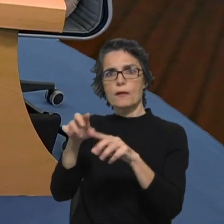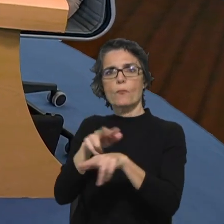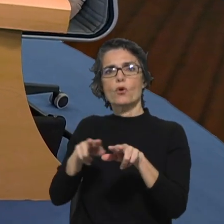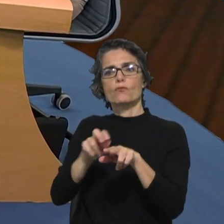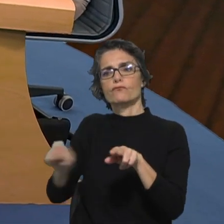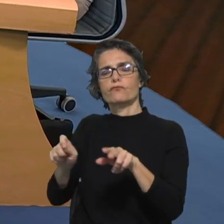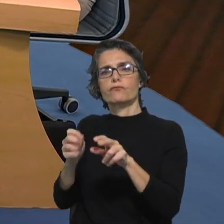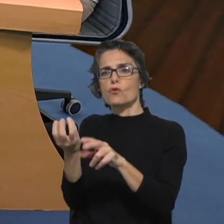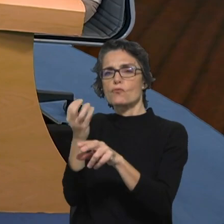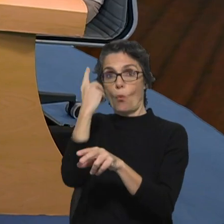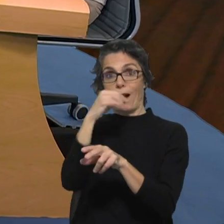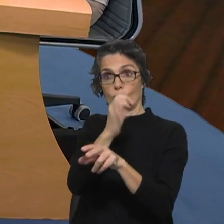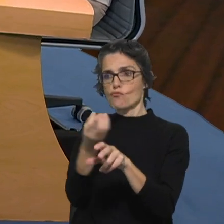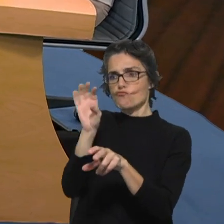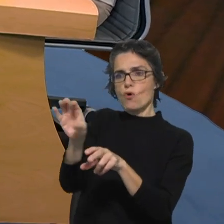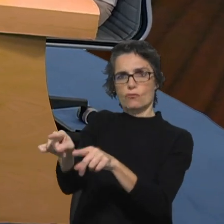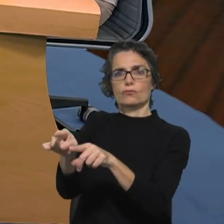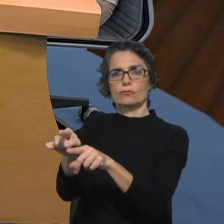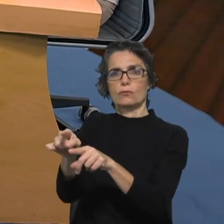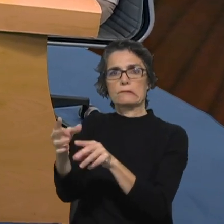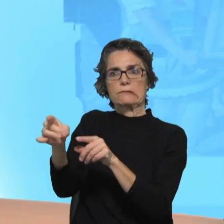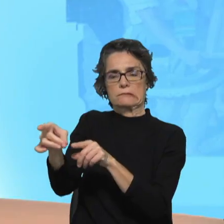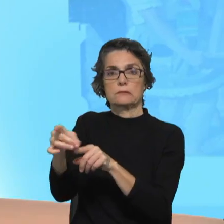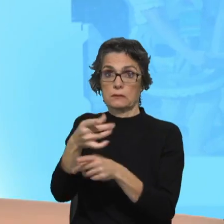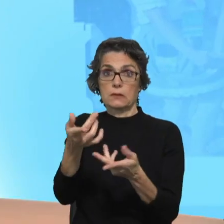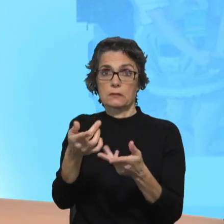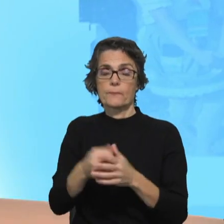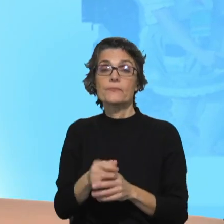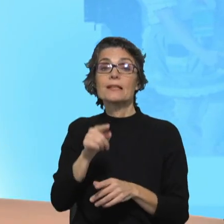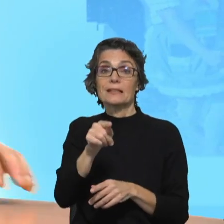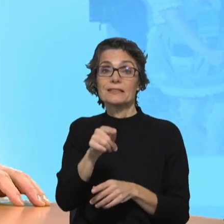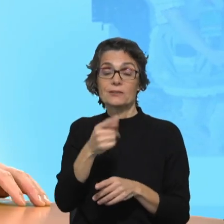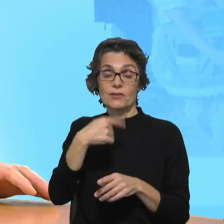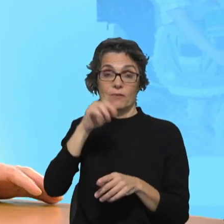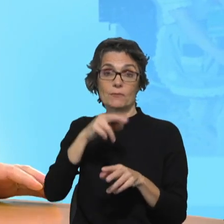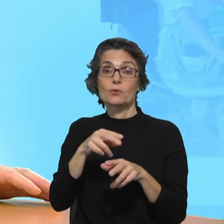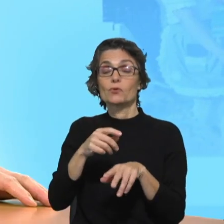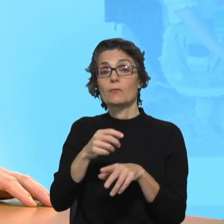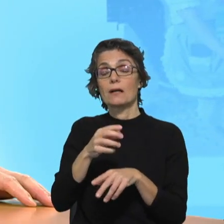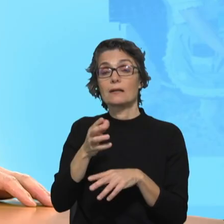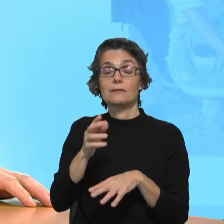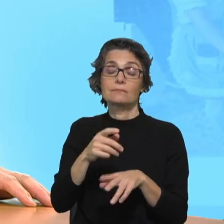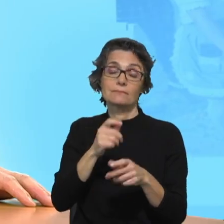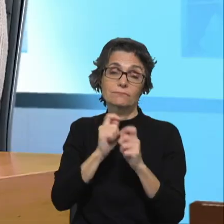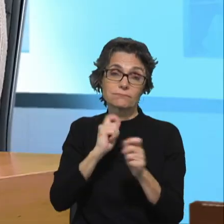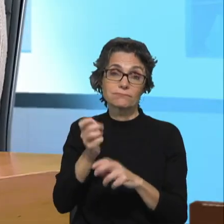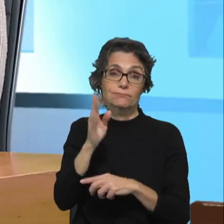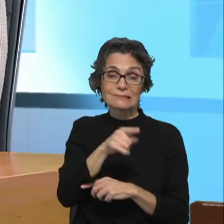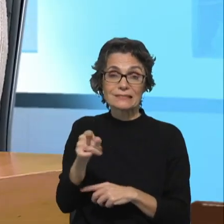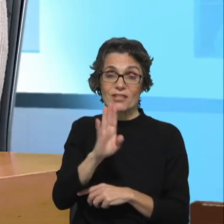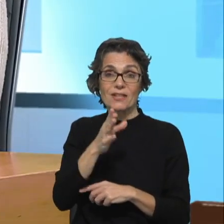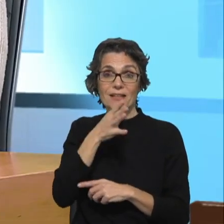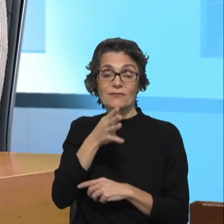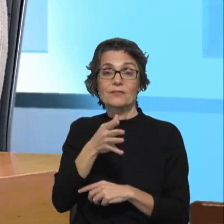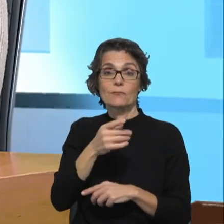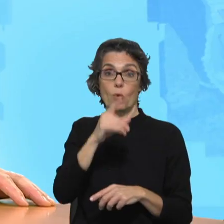disseste. Já vimos uma conferência de imprensa, alguém a fazer a pergunta ao que estava a ser... Por exemplo, tipo o Putin. Exatamente, foi agora de há